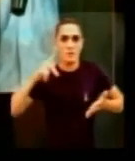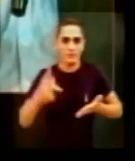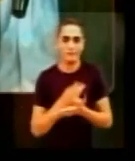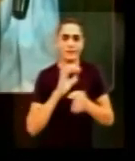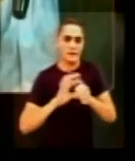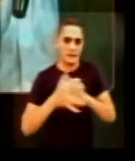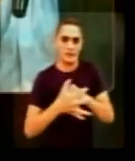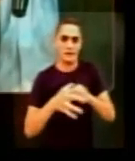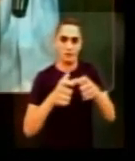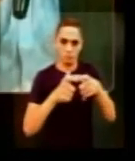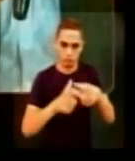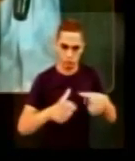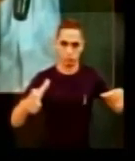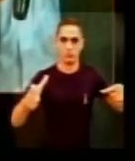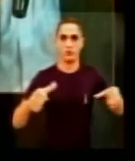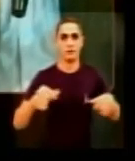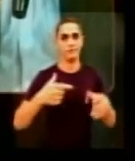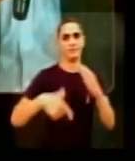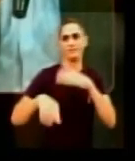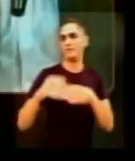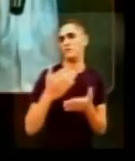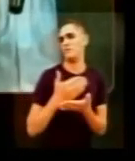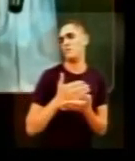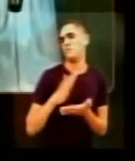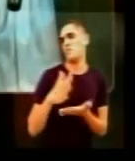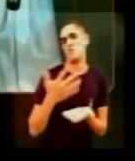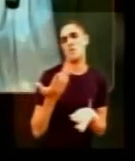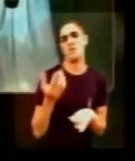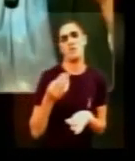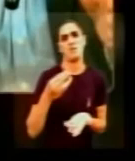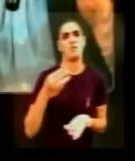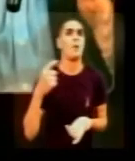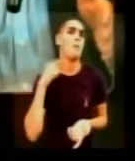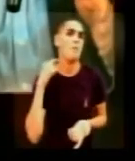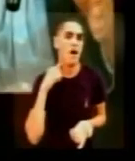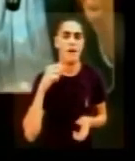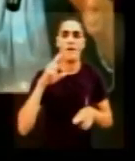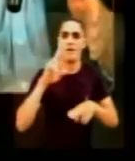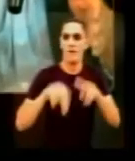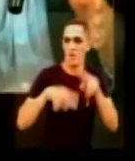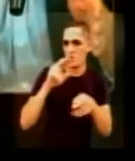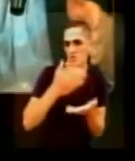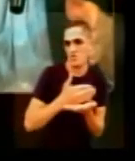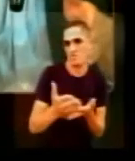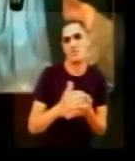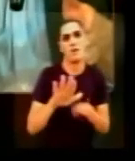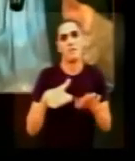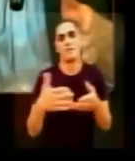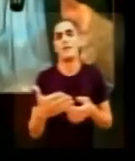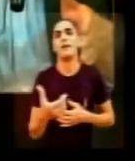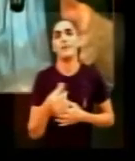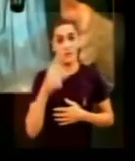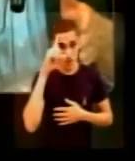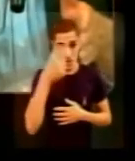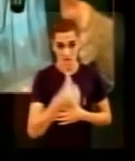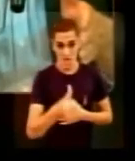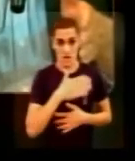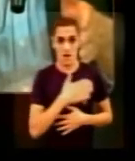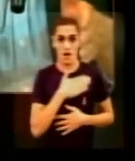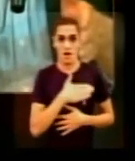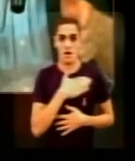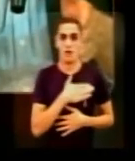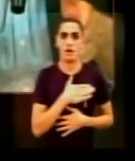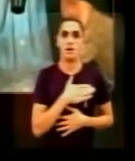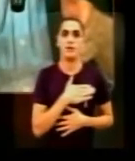engano, em maio, começo de junho, maio. Nós tivemos no dia 6 de agosto.